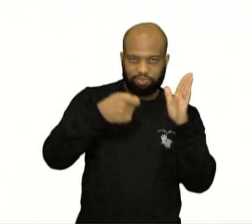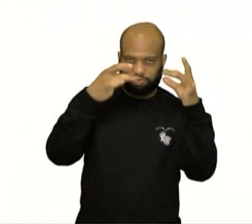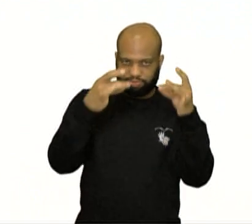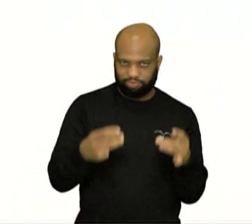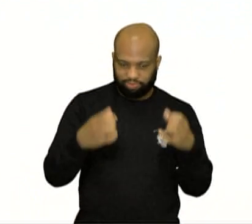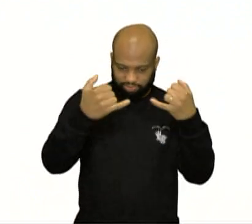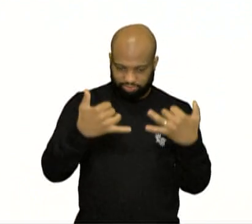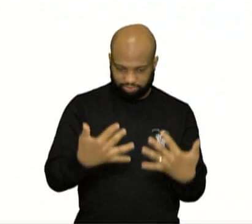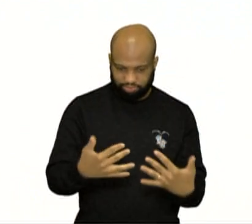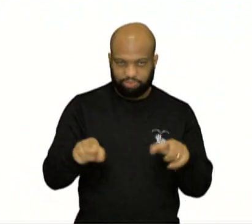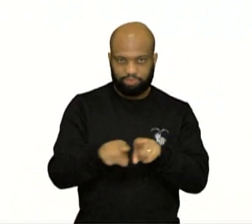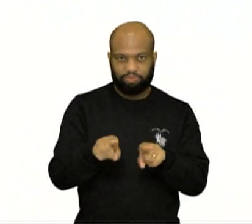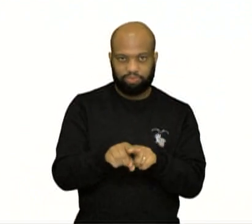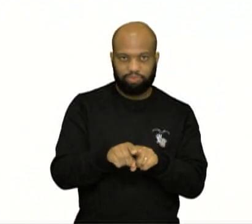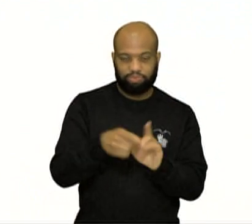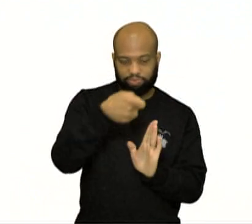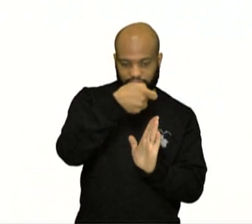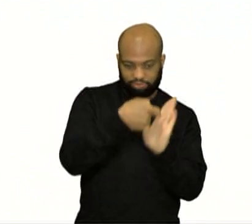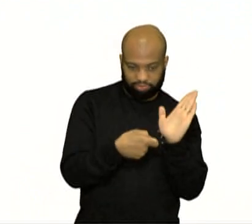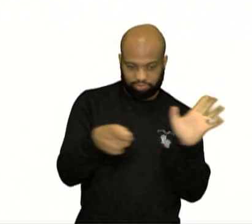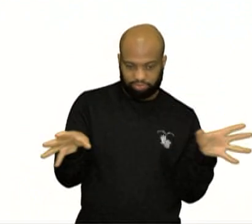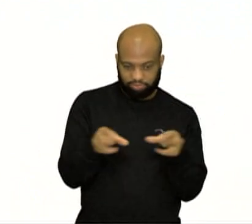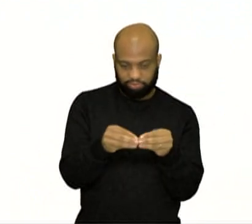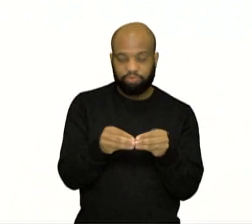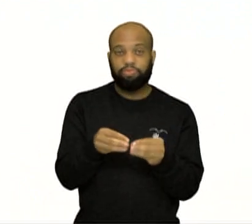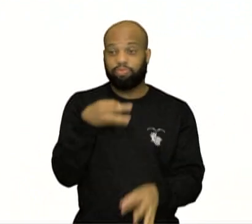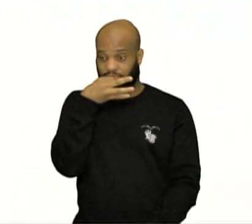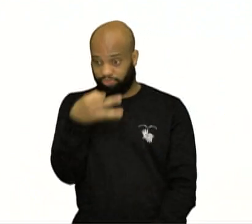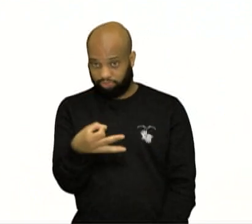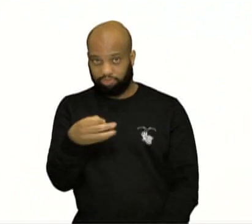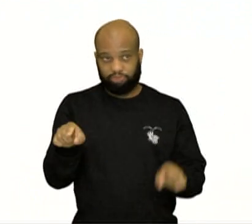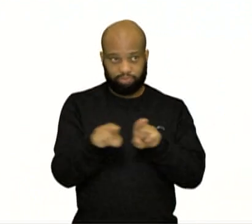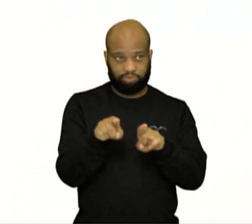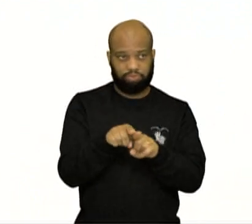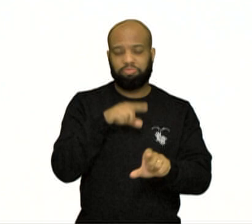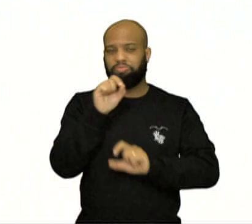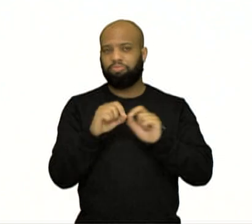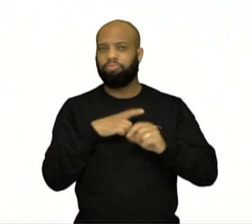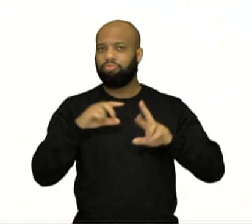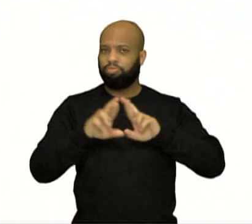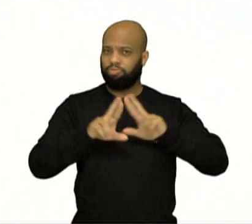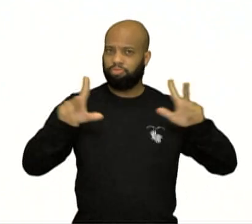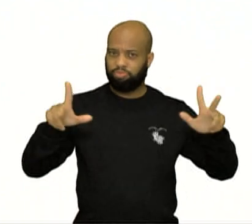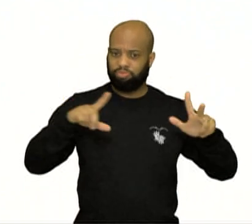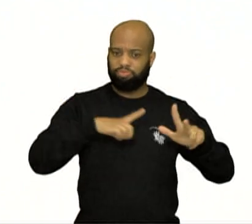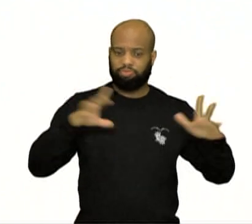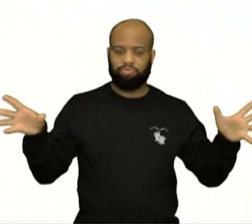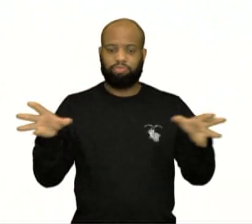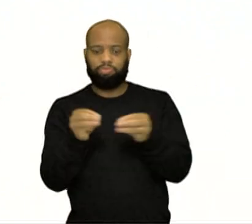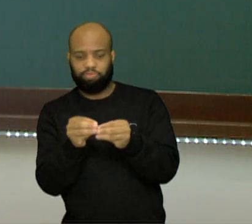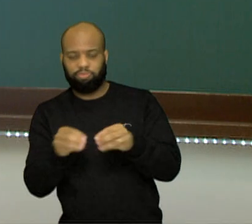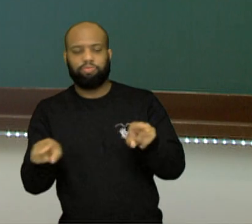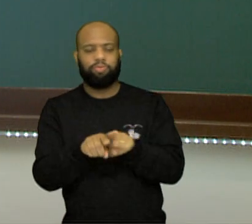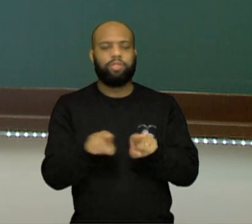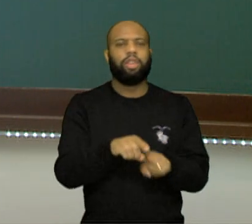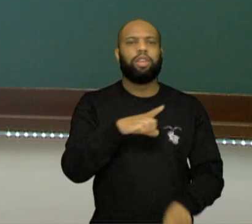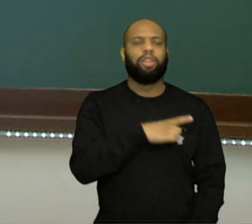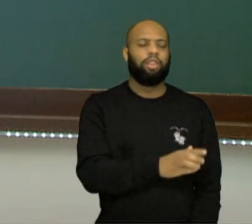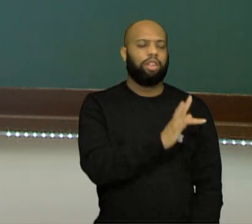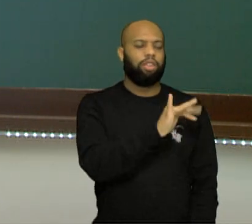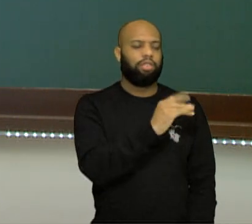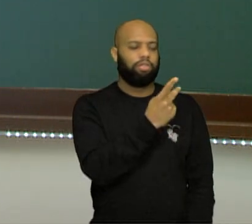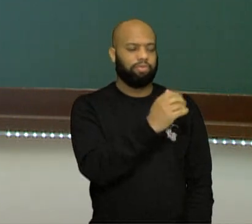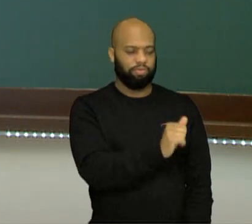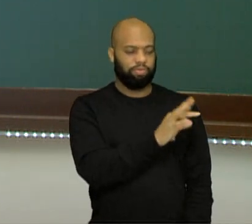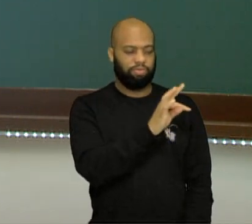resenha crítica, estabelecer a diferença ficha técnica e sinopse entre a resenha, ficha técnica e sinopse a partir de